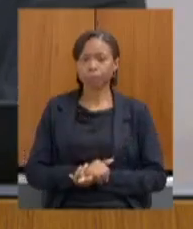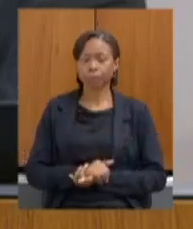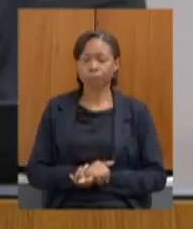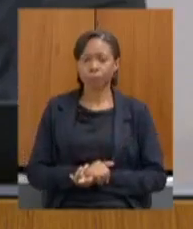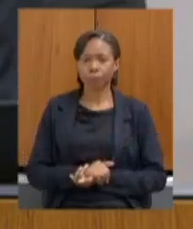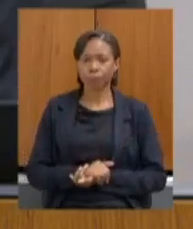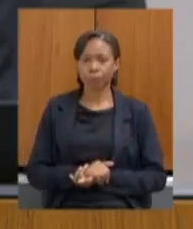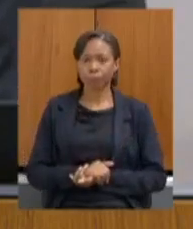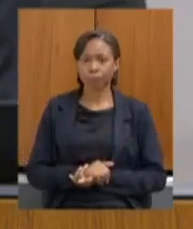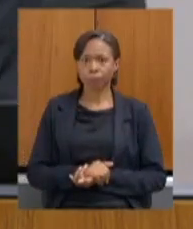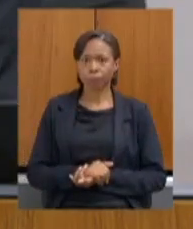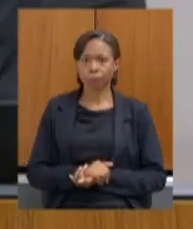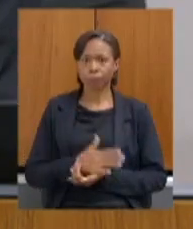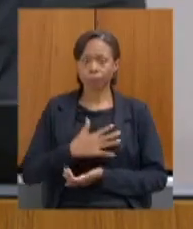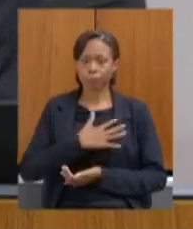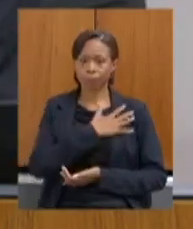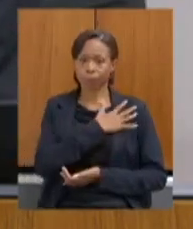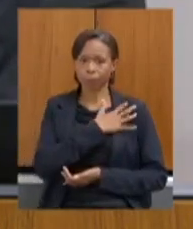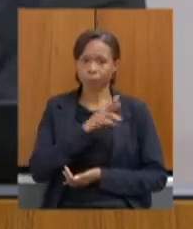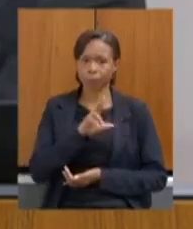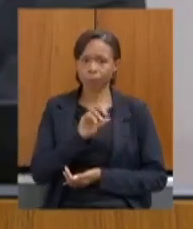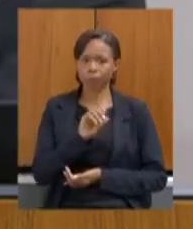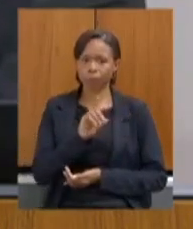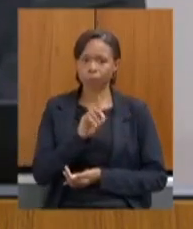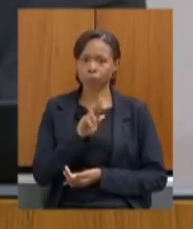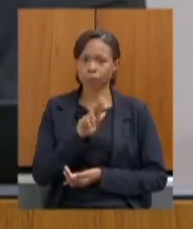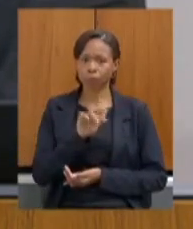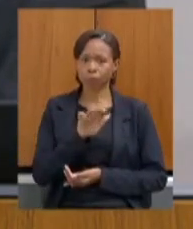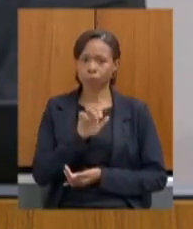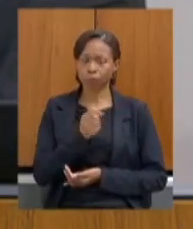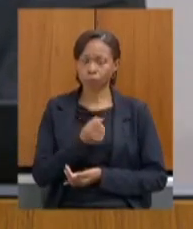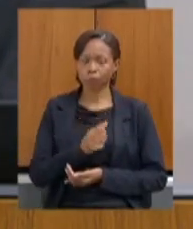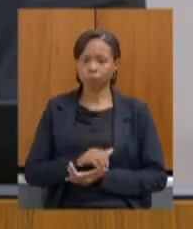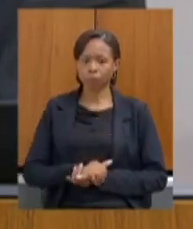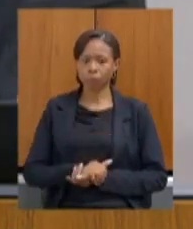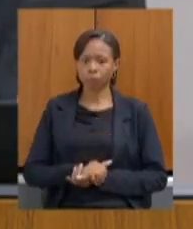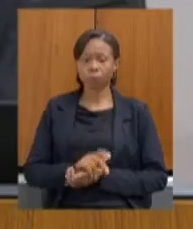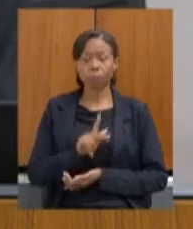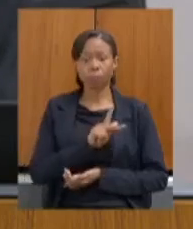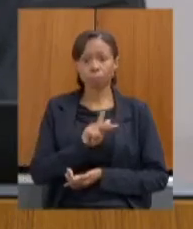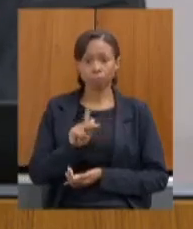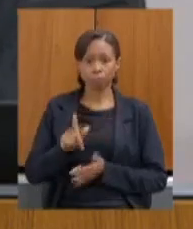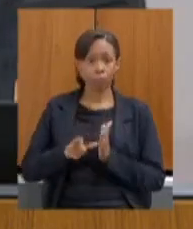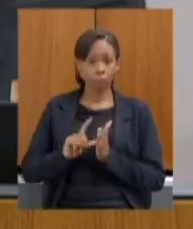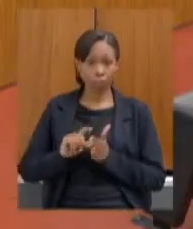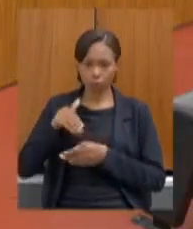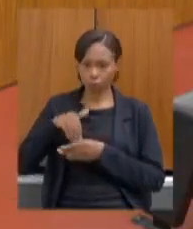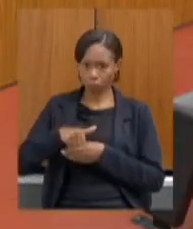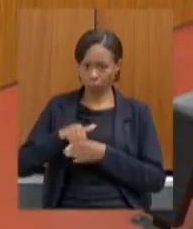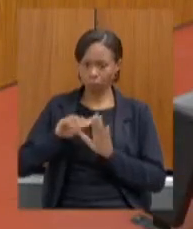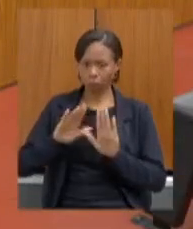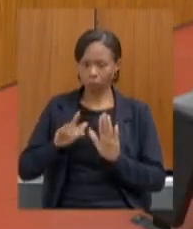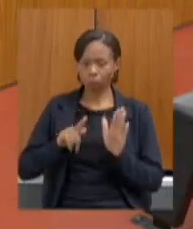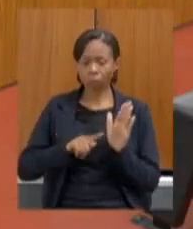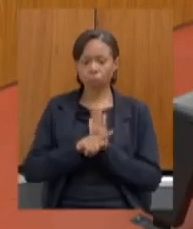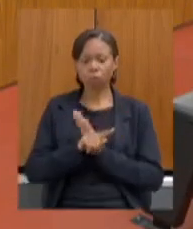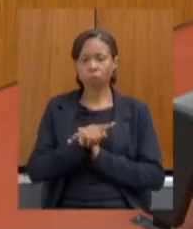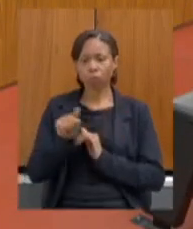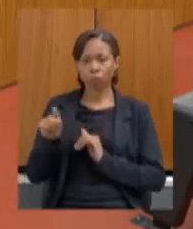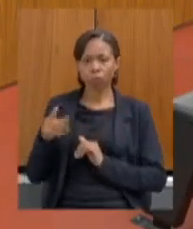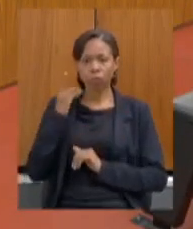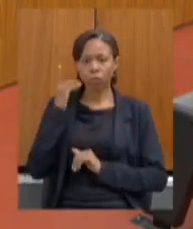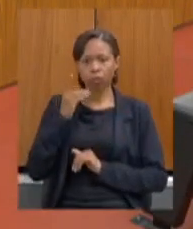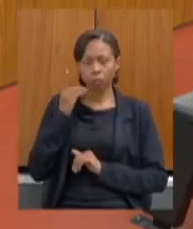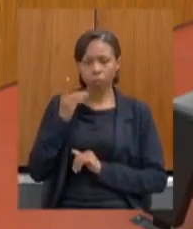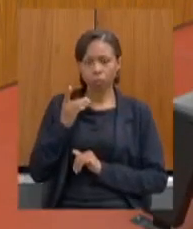Por ir a deputada Sargento Rodrigues. A presidência antes de colocar em votação indaga os senhores deputados se